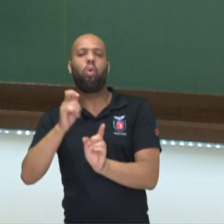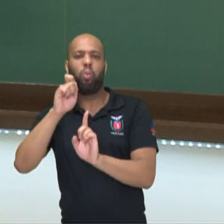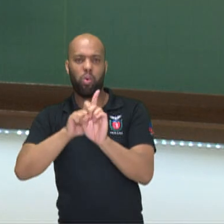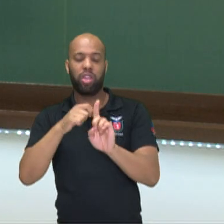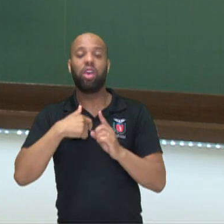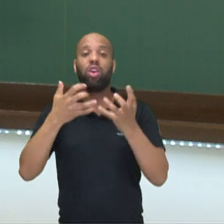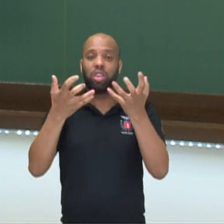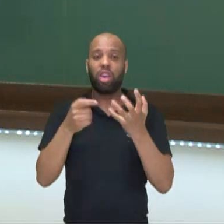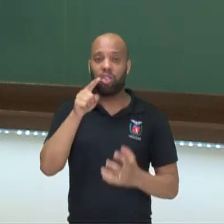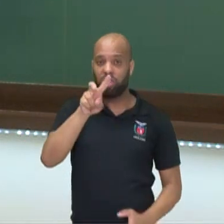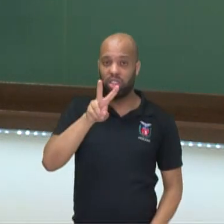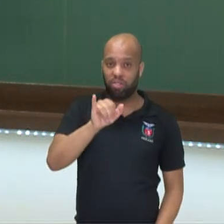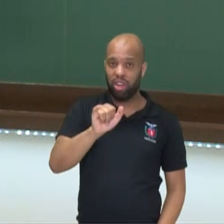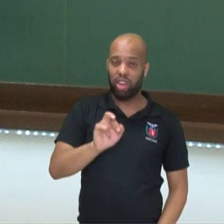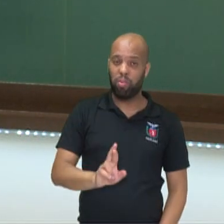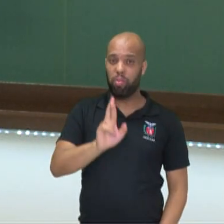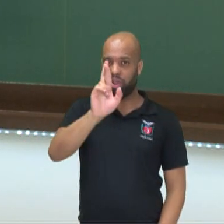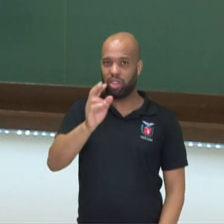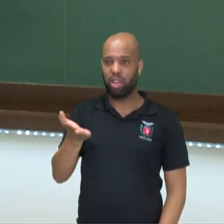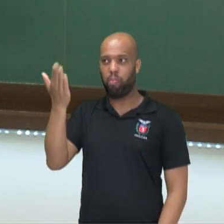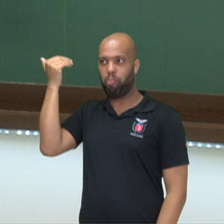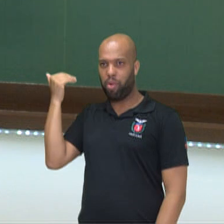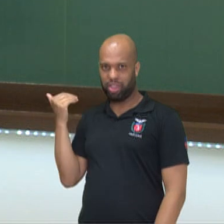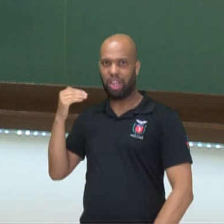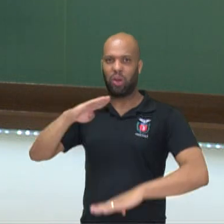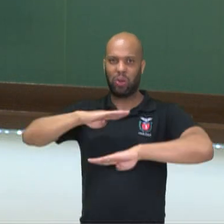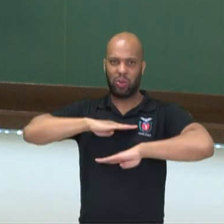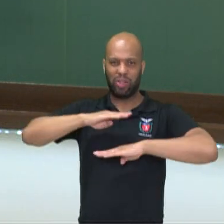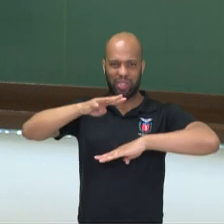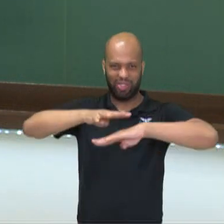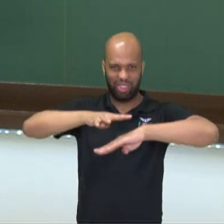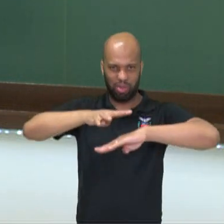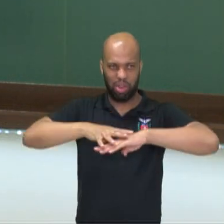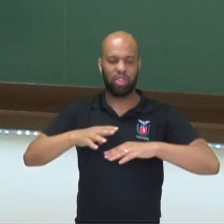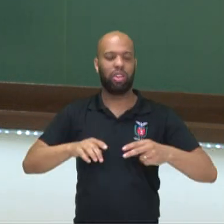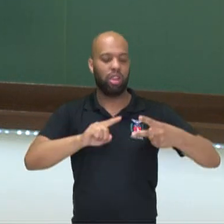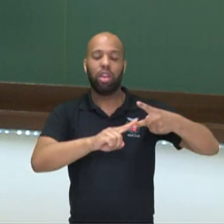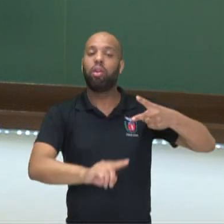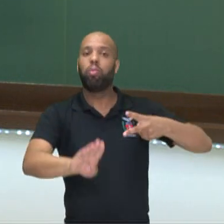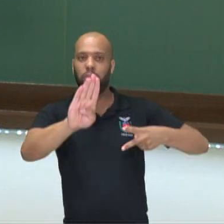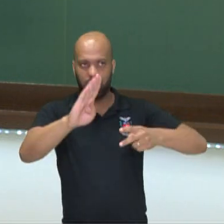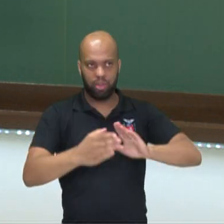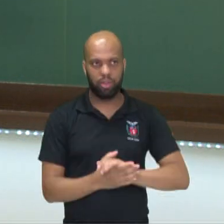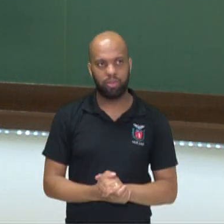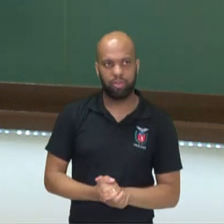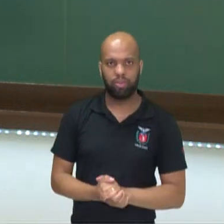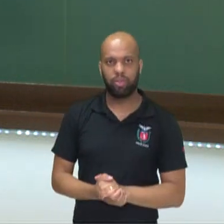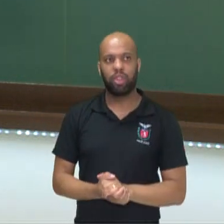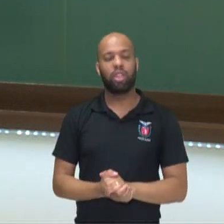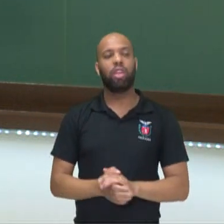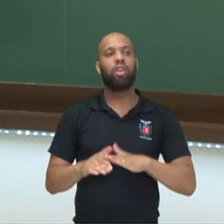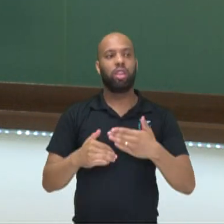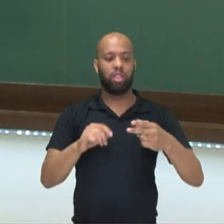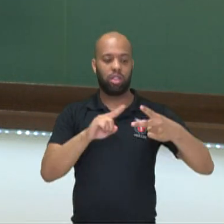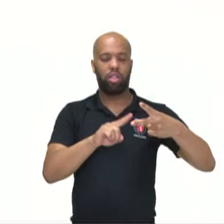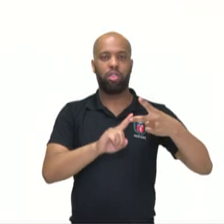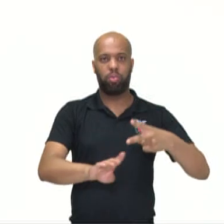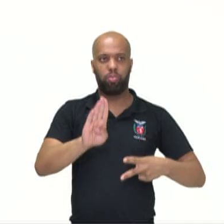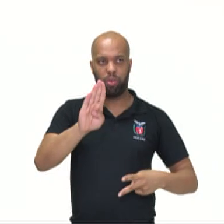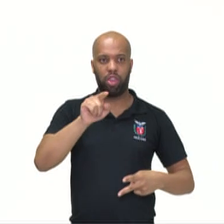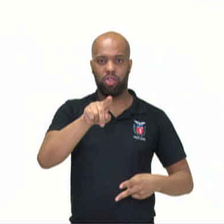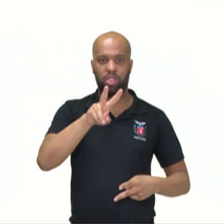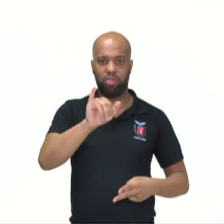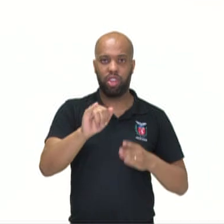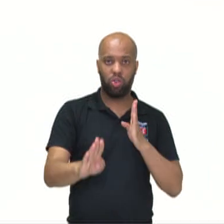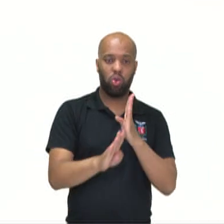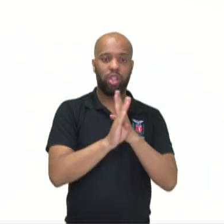expressão algébrica para representar aquela situação, tá? E na letra B, que aqui aparece um A, mas é a letra B, determine o salário